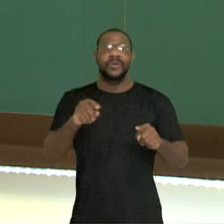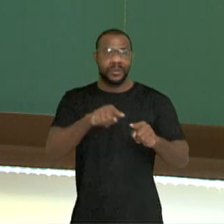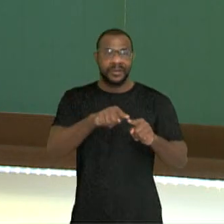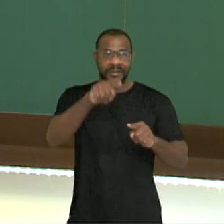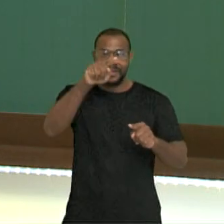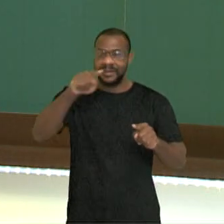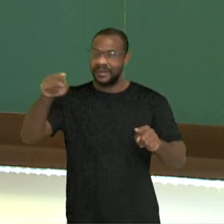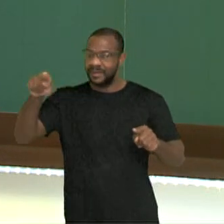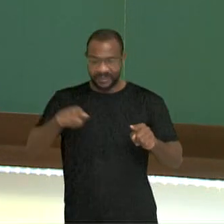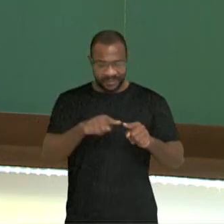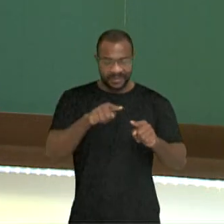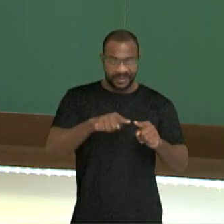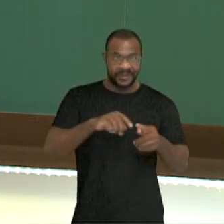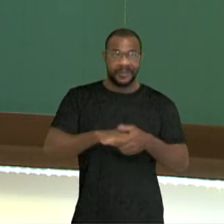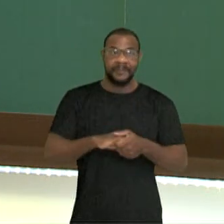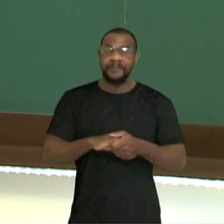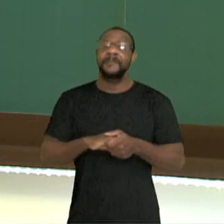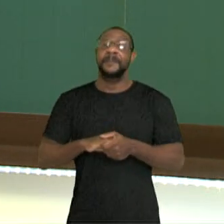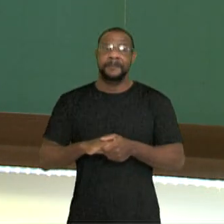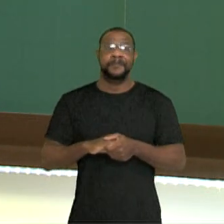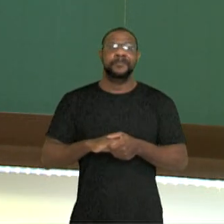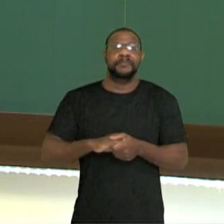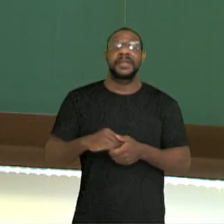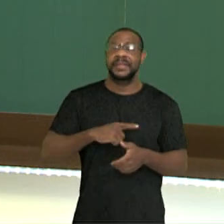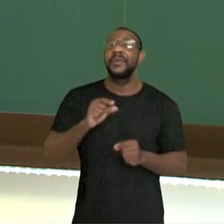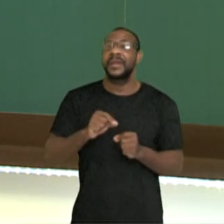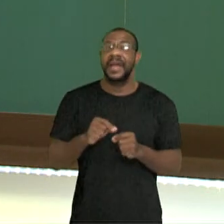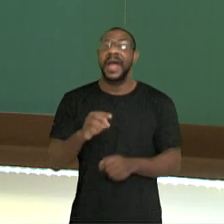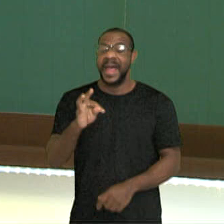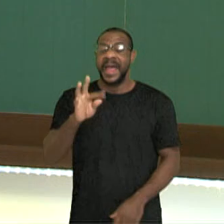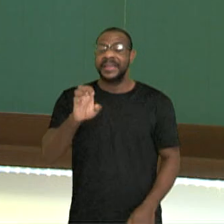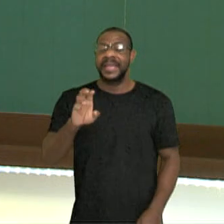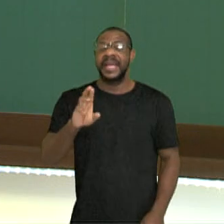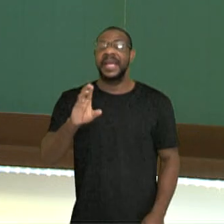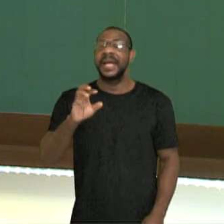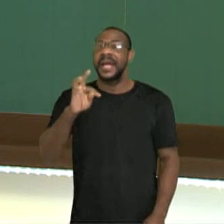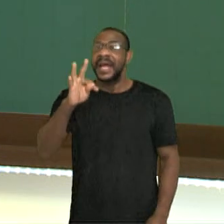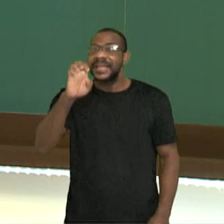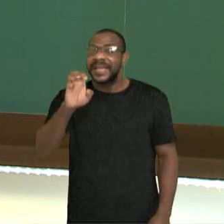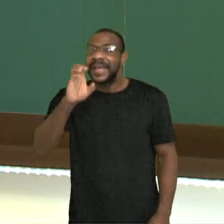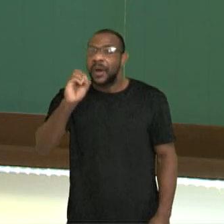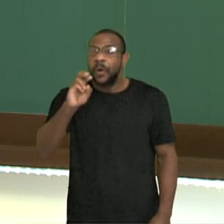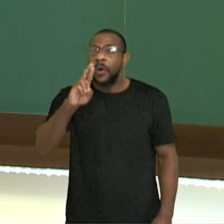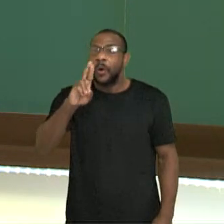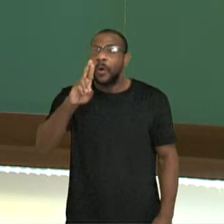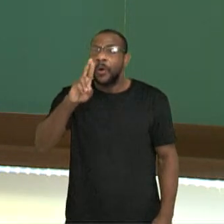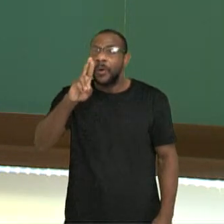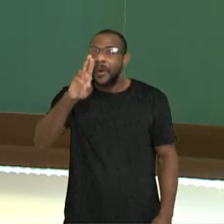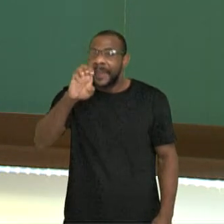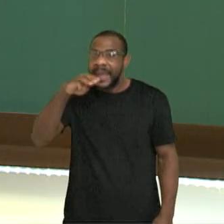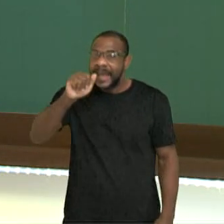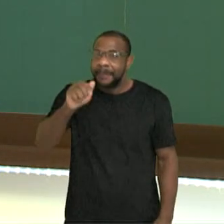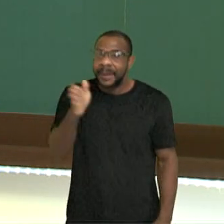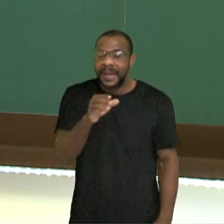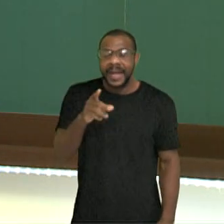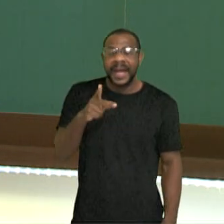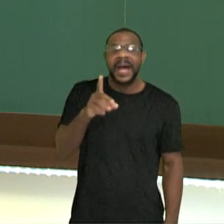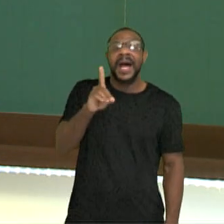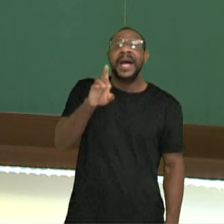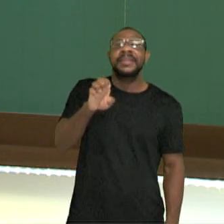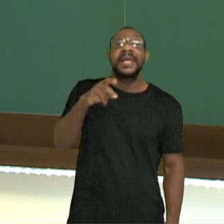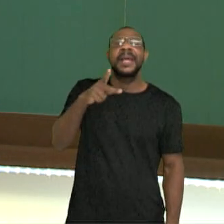Exatamente o Teorema de Pitágoras. Daí, consequentemente, a gente vai conseguir calcular qual é esta distância aqui,